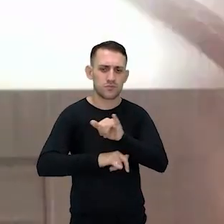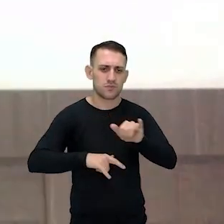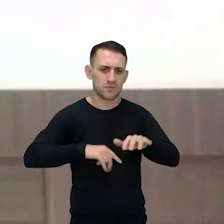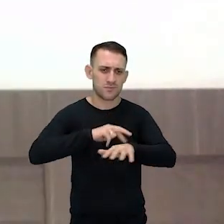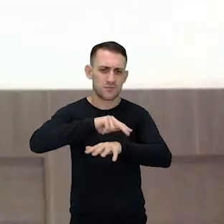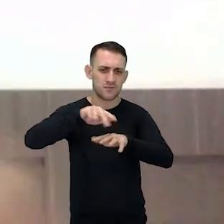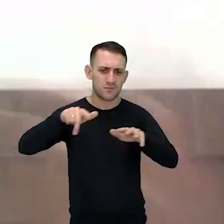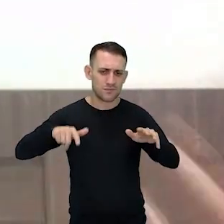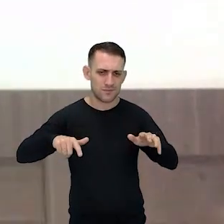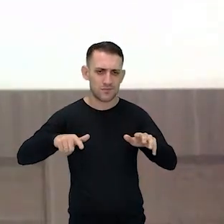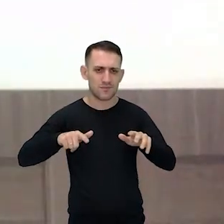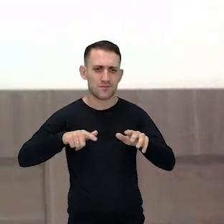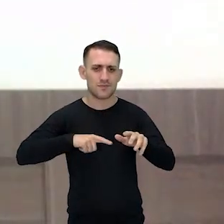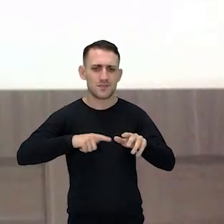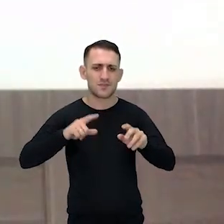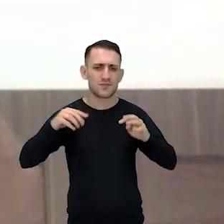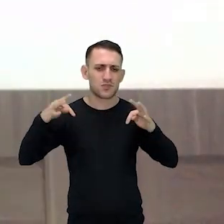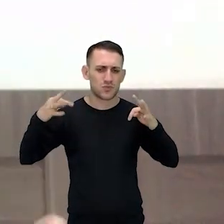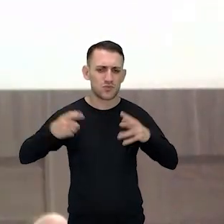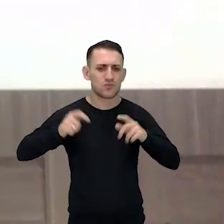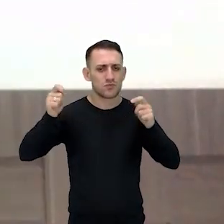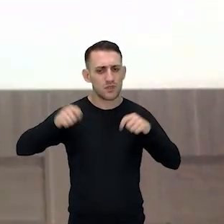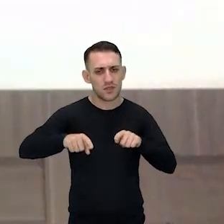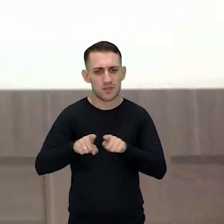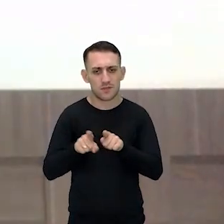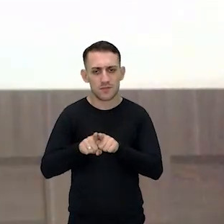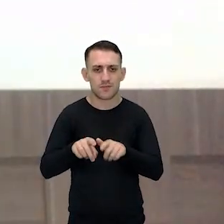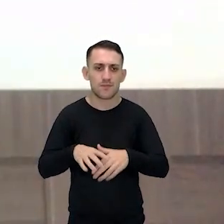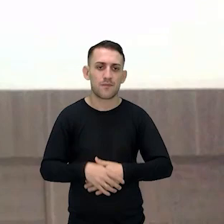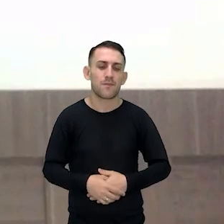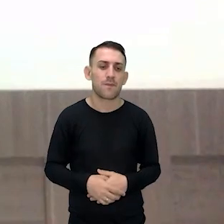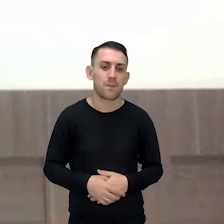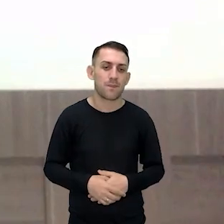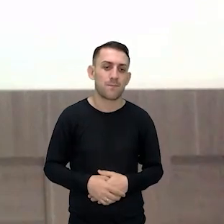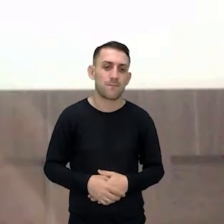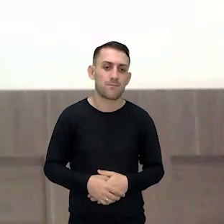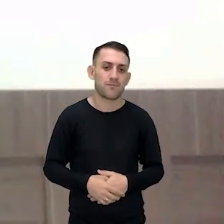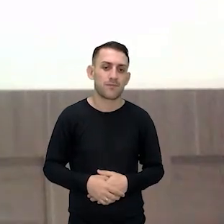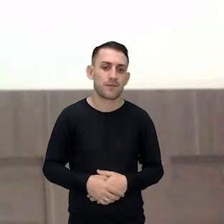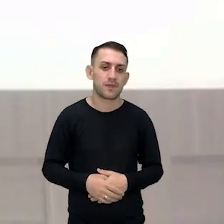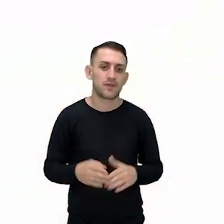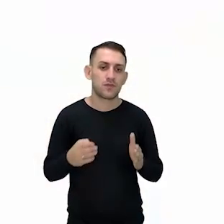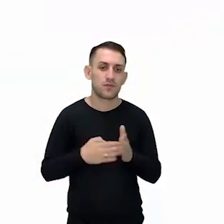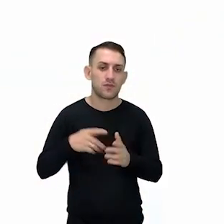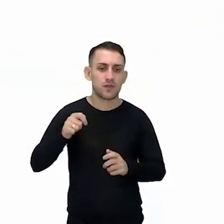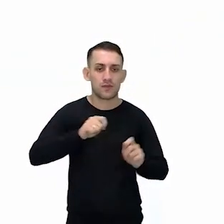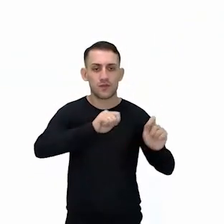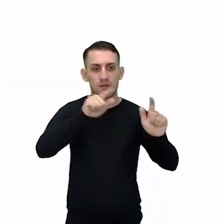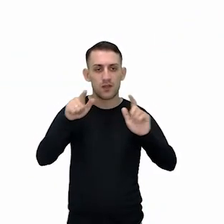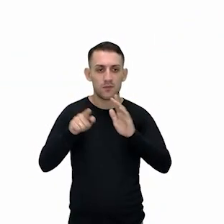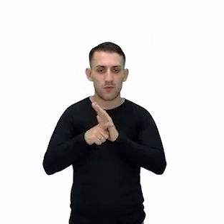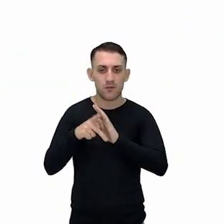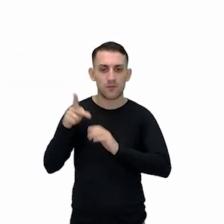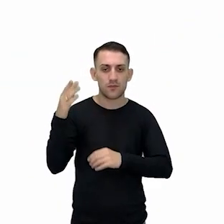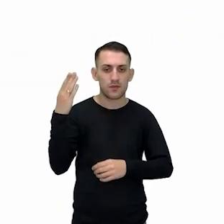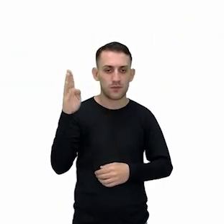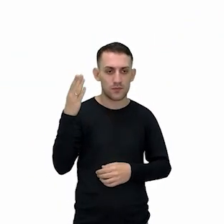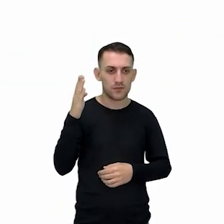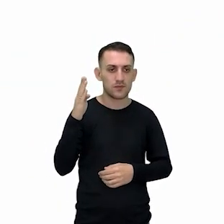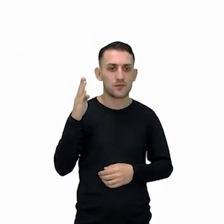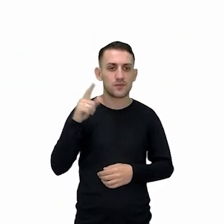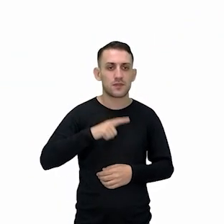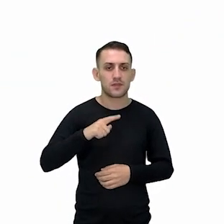cartazes, TikToks, posts, entre outros. E por fim, né, no nosso último slide aí da biologia,